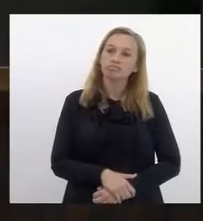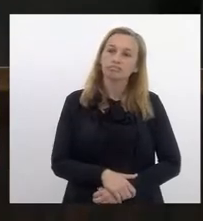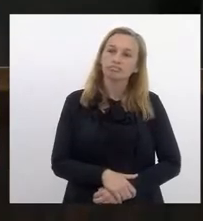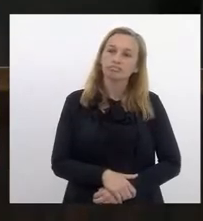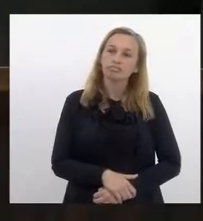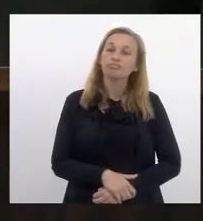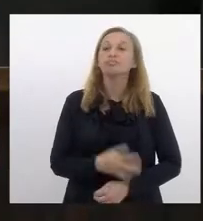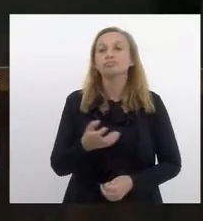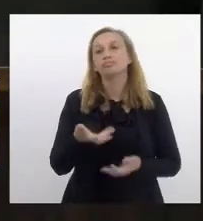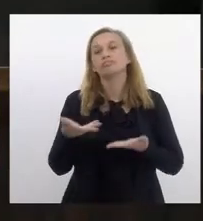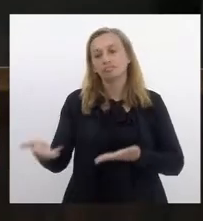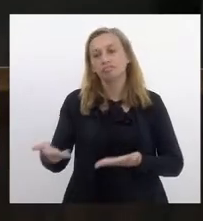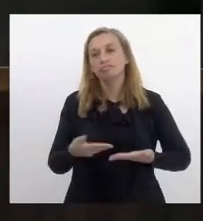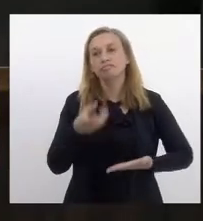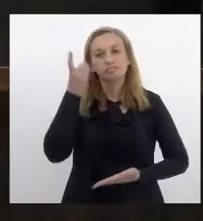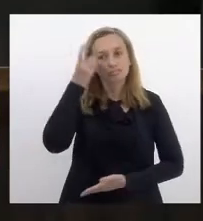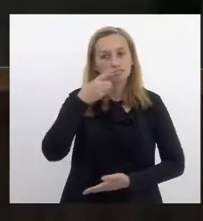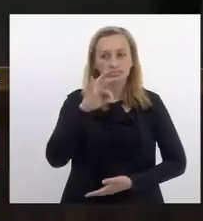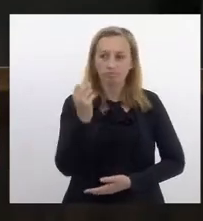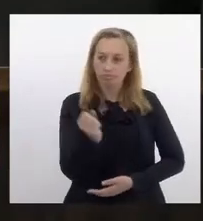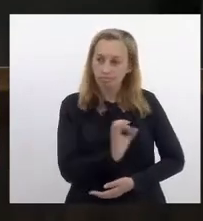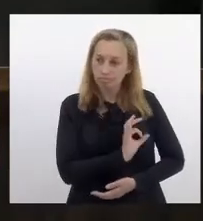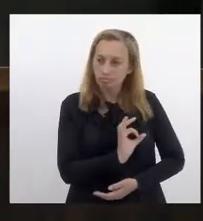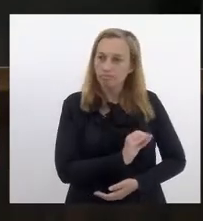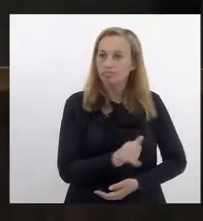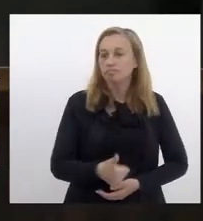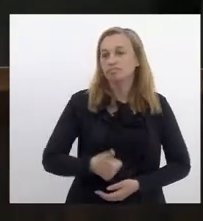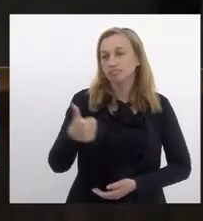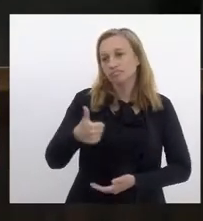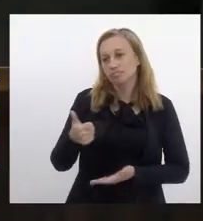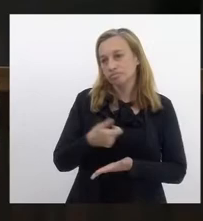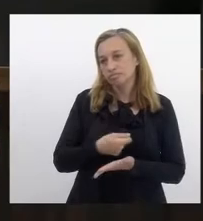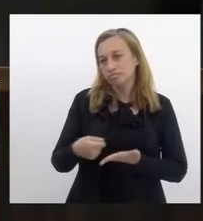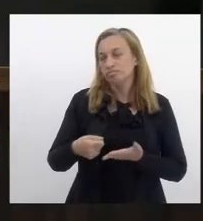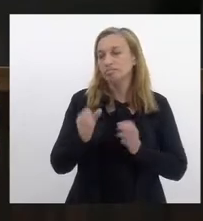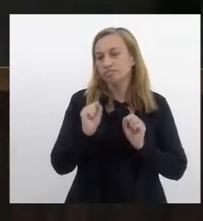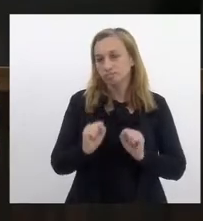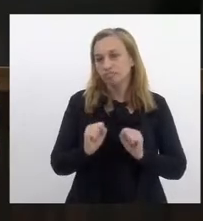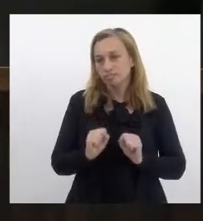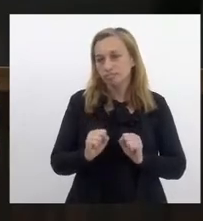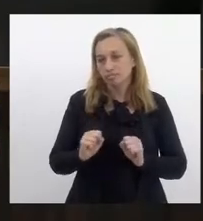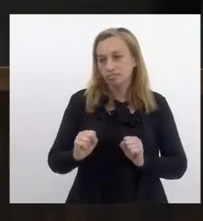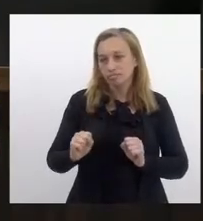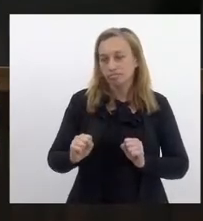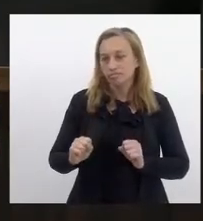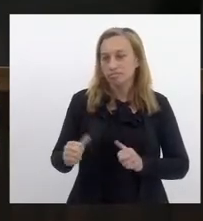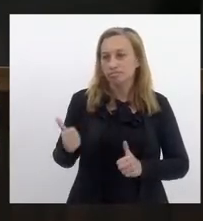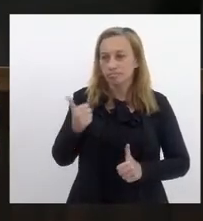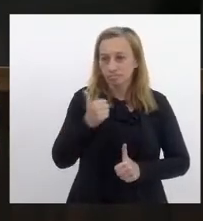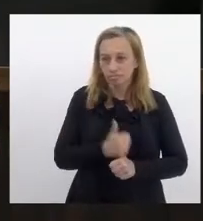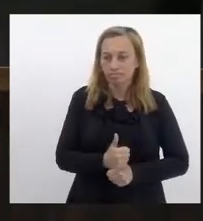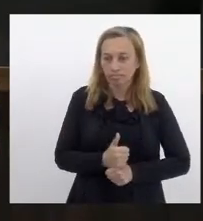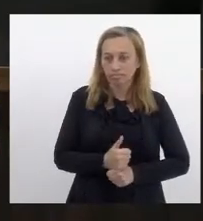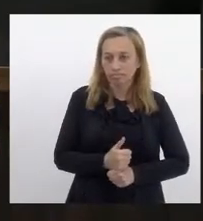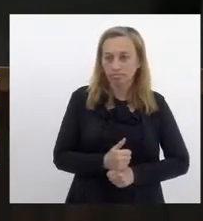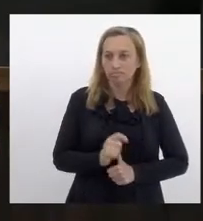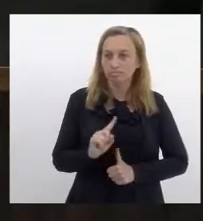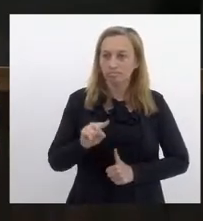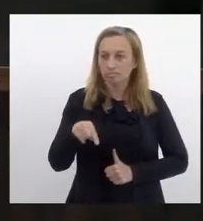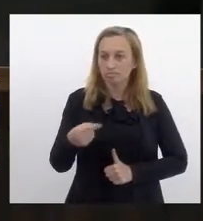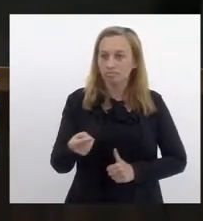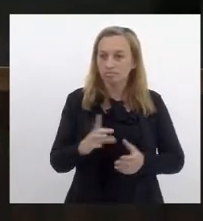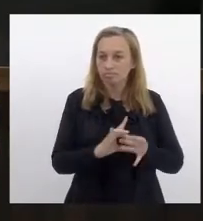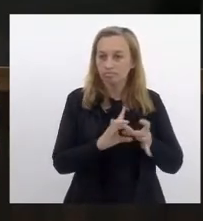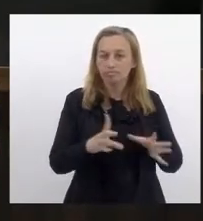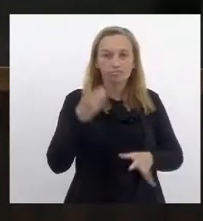Eu queria convidar a deputada Marta, Vossa Excelência é a primeira inscrita, mas eu queria que Vossa Excelência pudesse conduzir os trabalhos. E aí passa a palavra para o